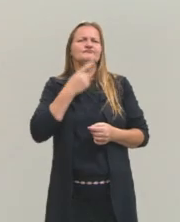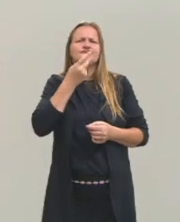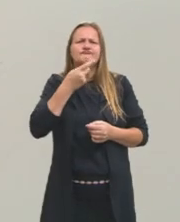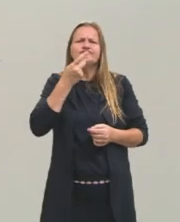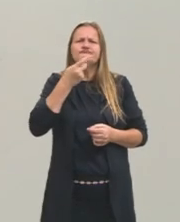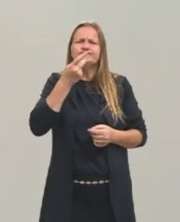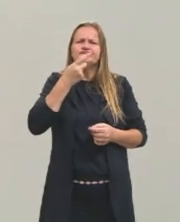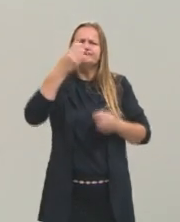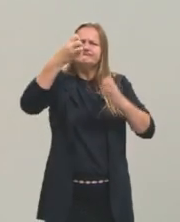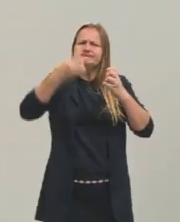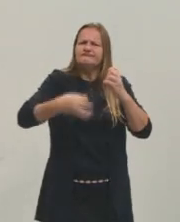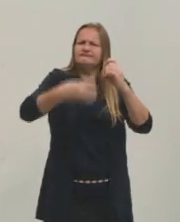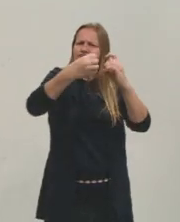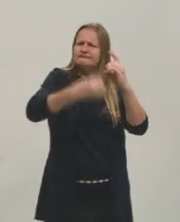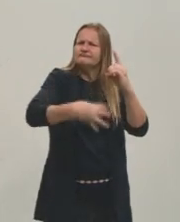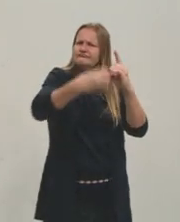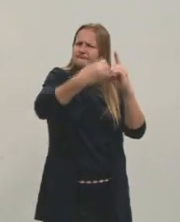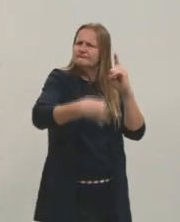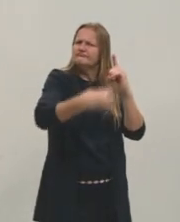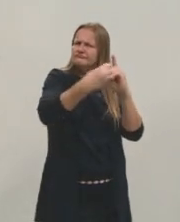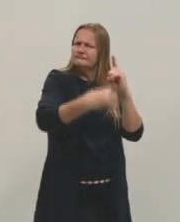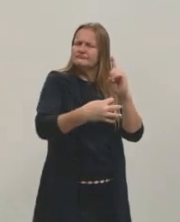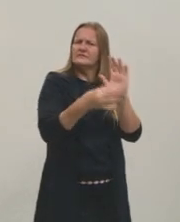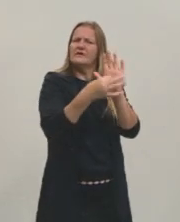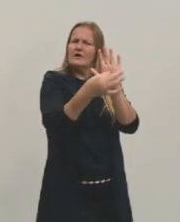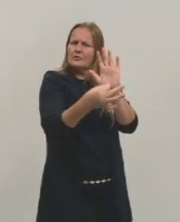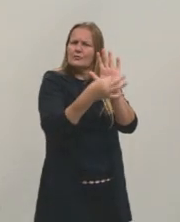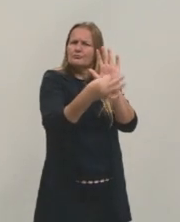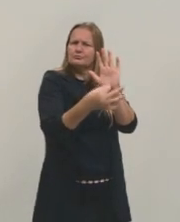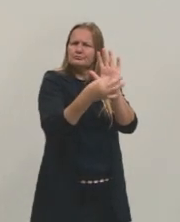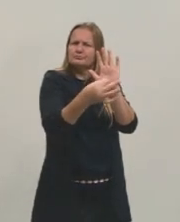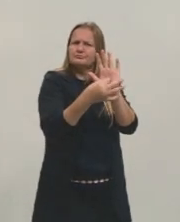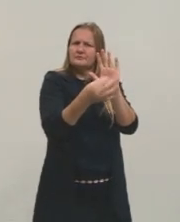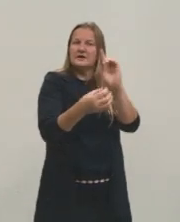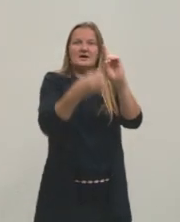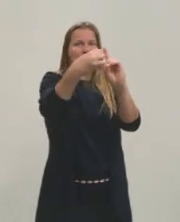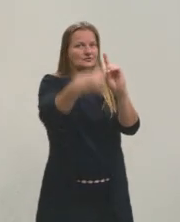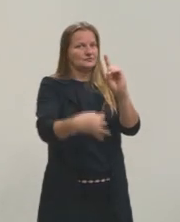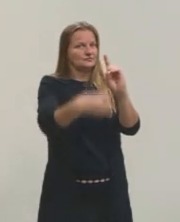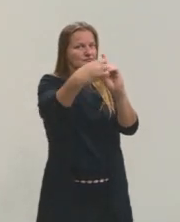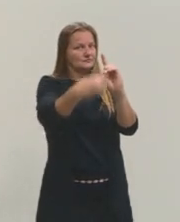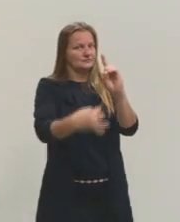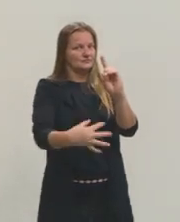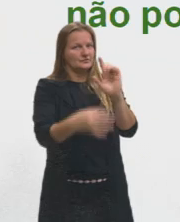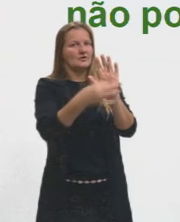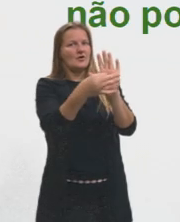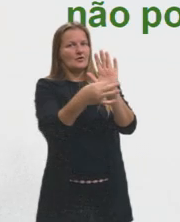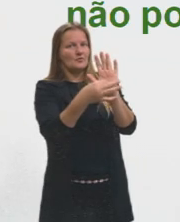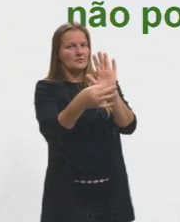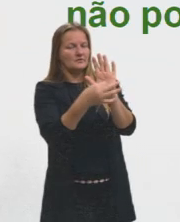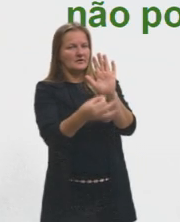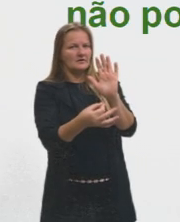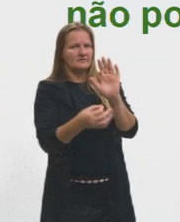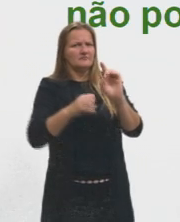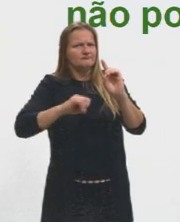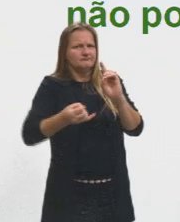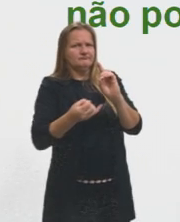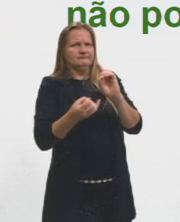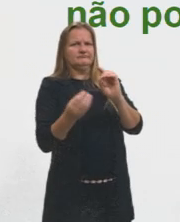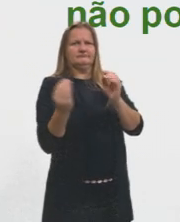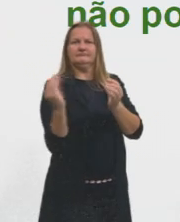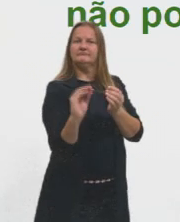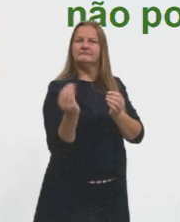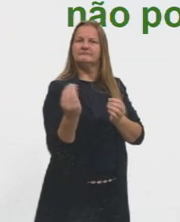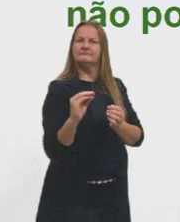tando e argumentando é bom dissertar e argumentar não vai ser diferença